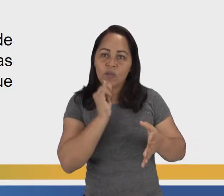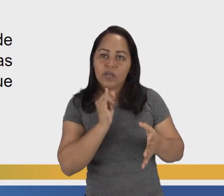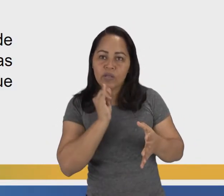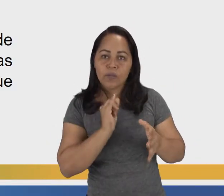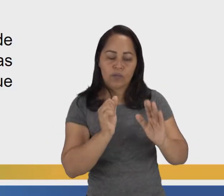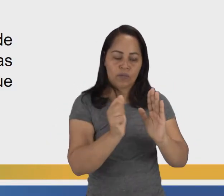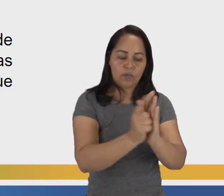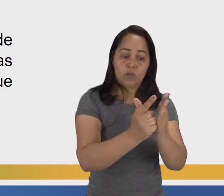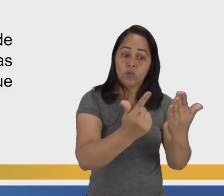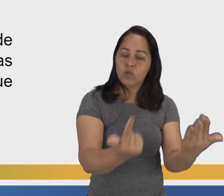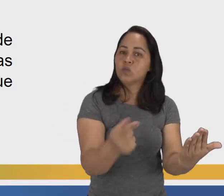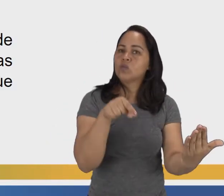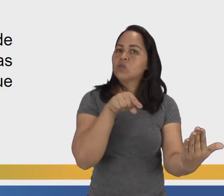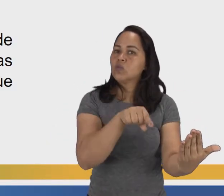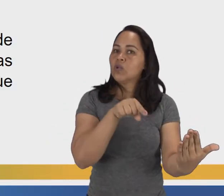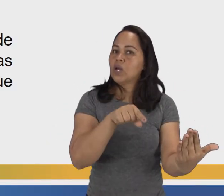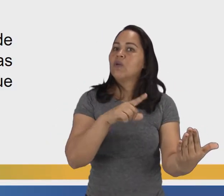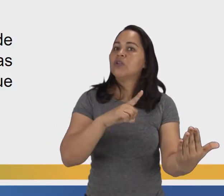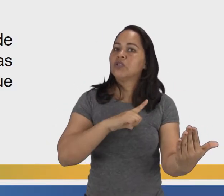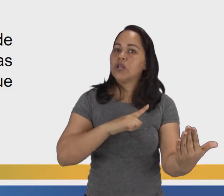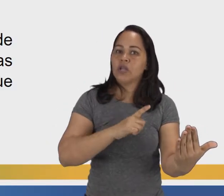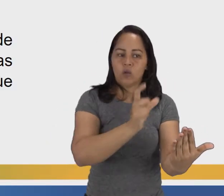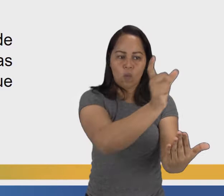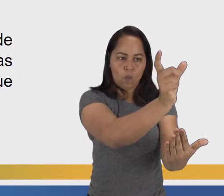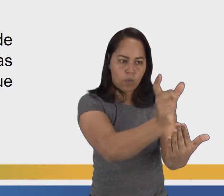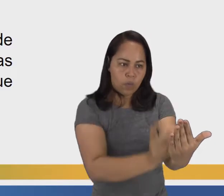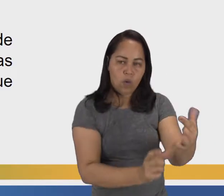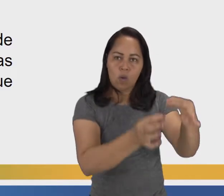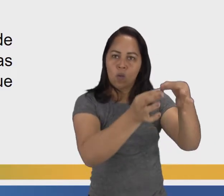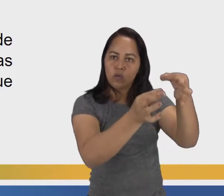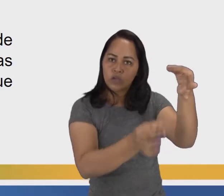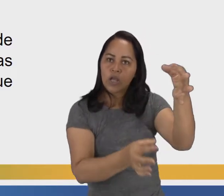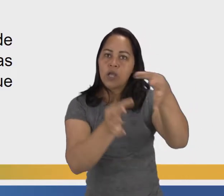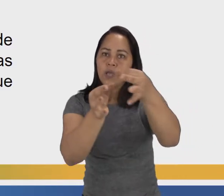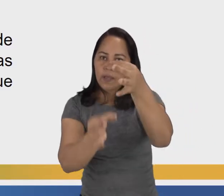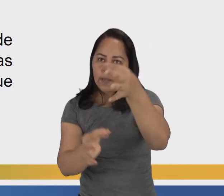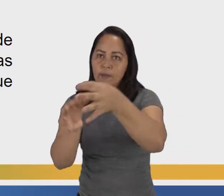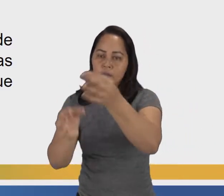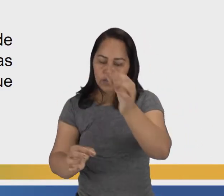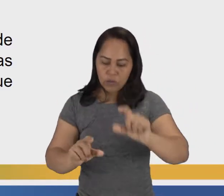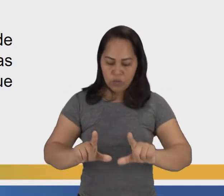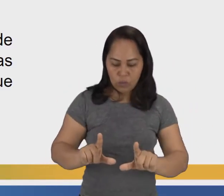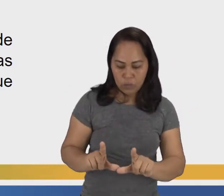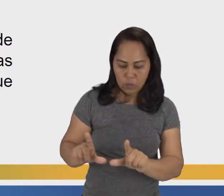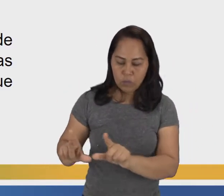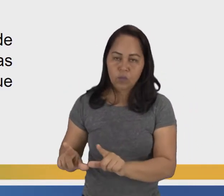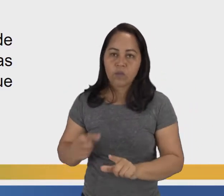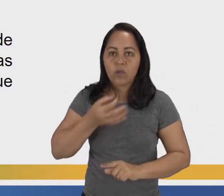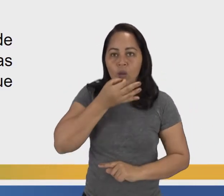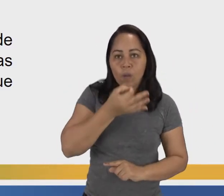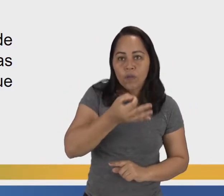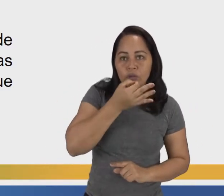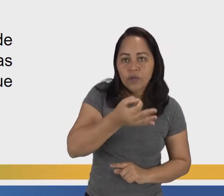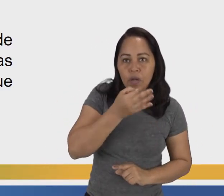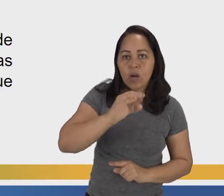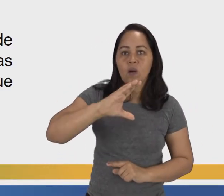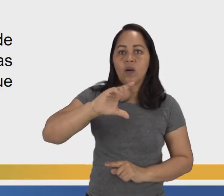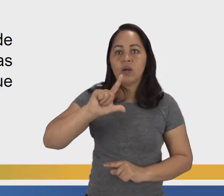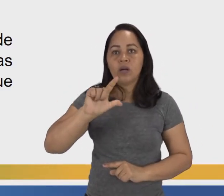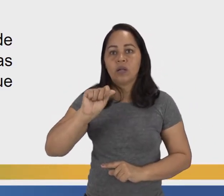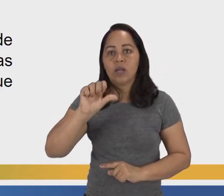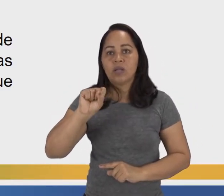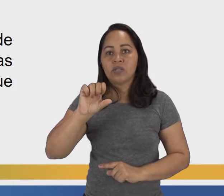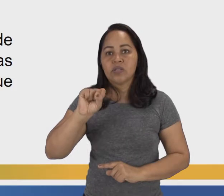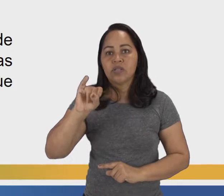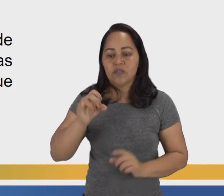jornalística, podemos citar gêneros como a notícia, a reportagem, o artigo de opinião e os classificados.